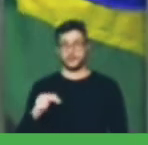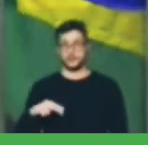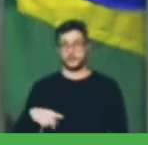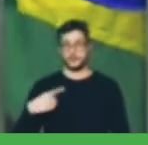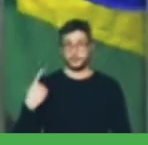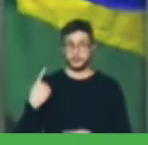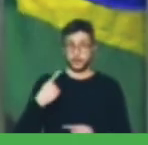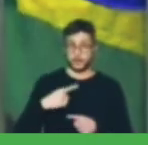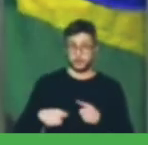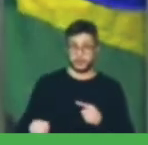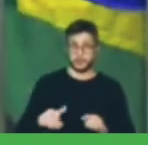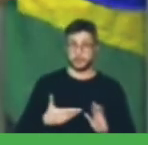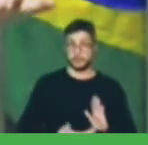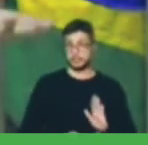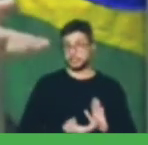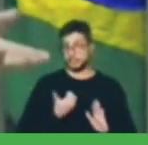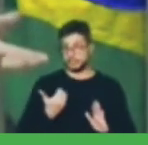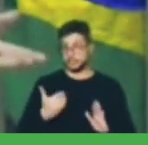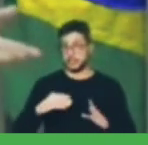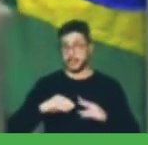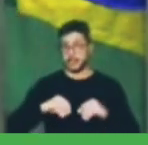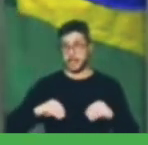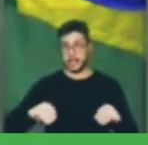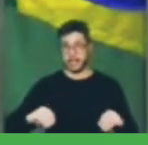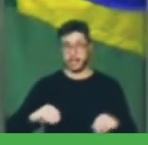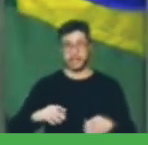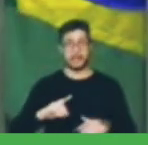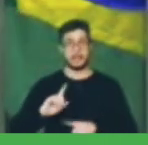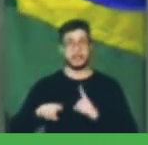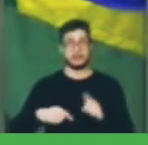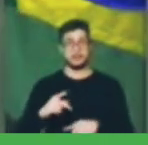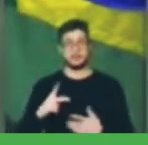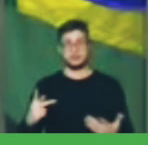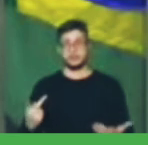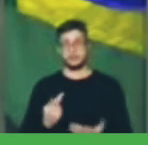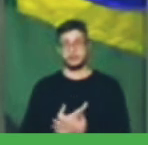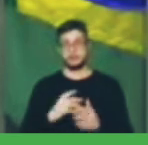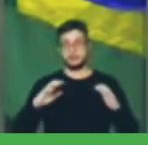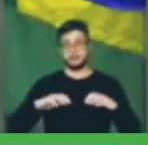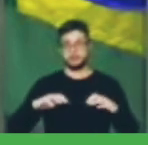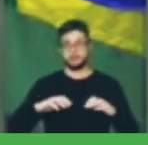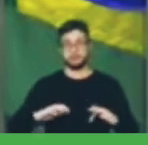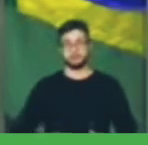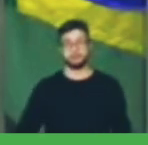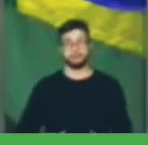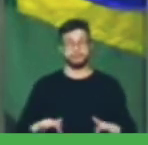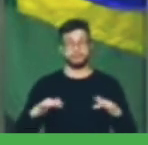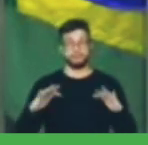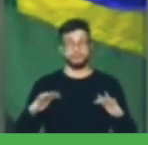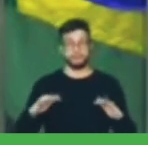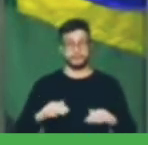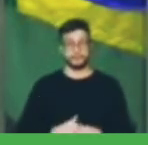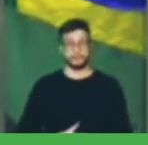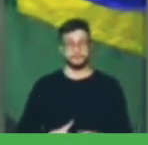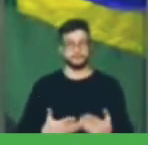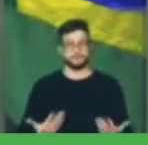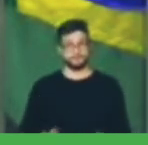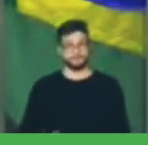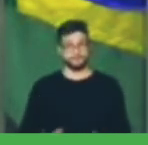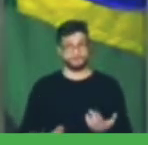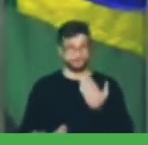rio. E aí veio a enchente, qualquer chuva, o rio sai para fora. O que que precisa?